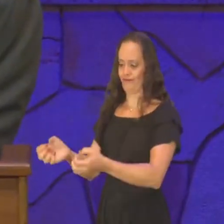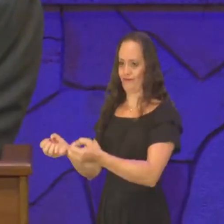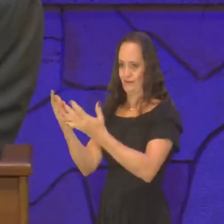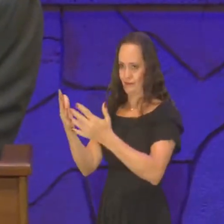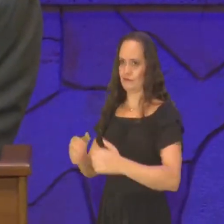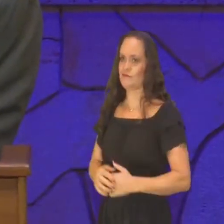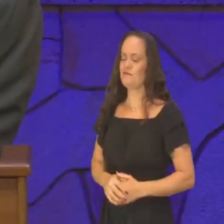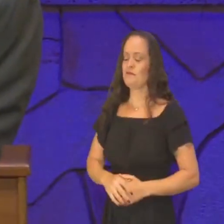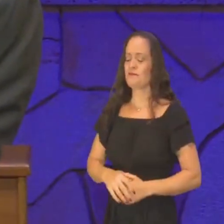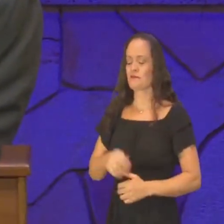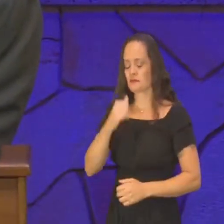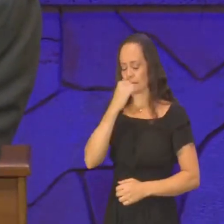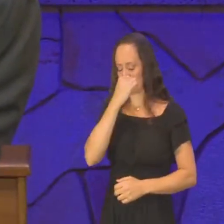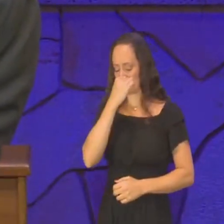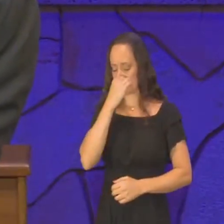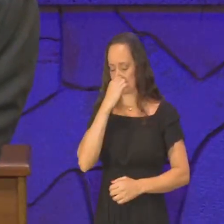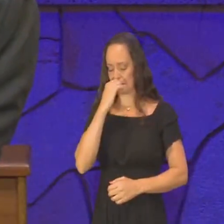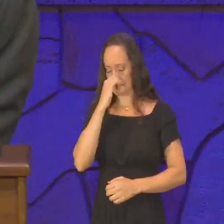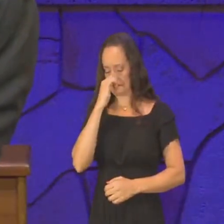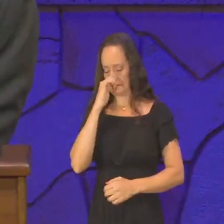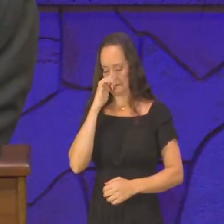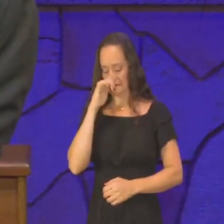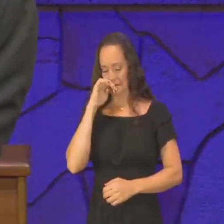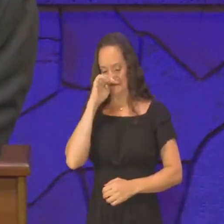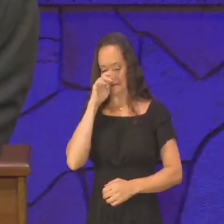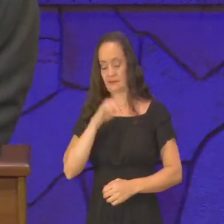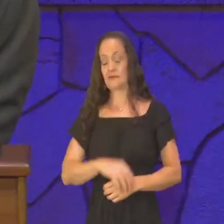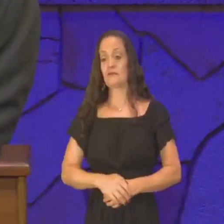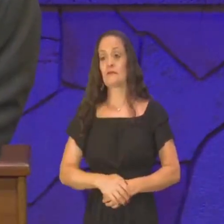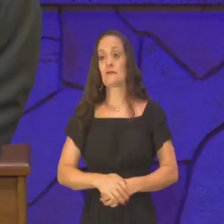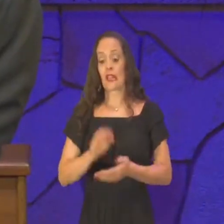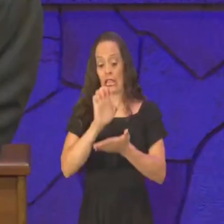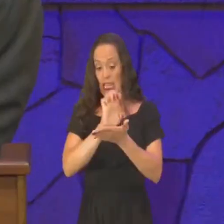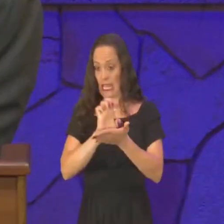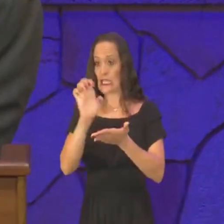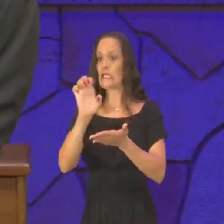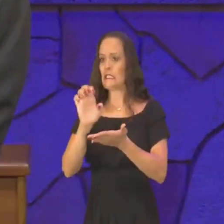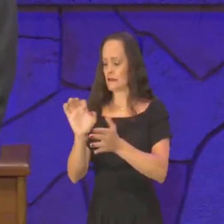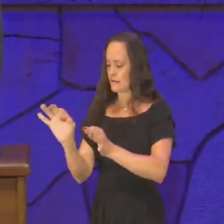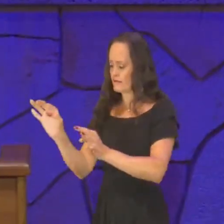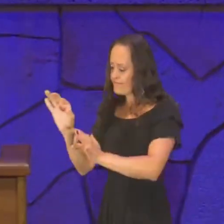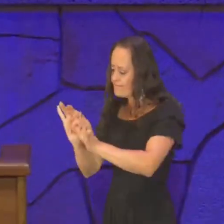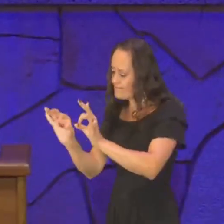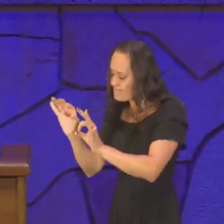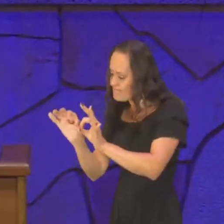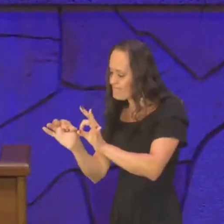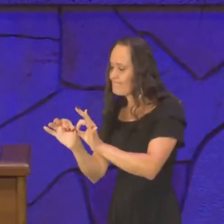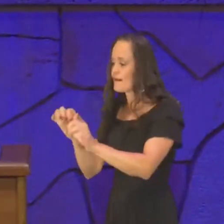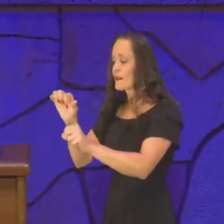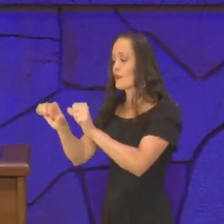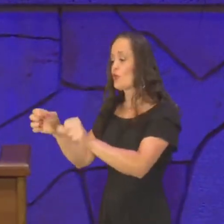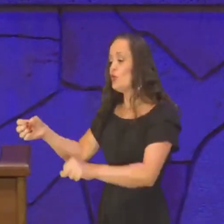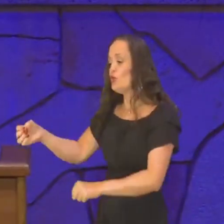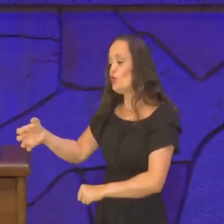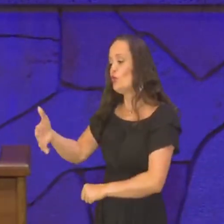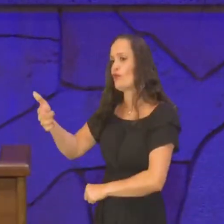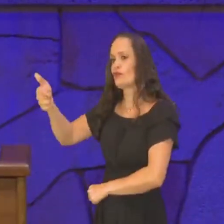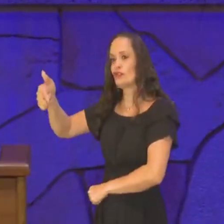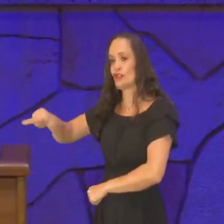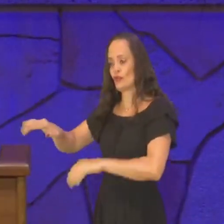nós encontramos: Elias restaurou o altar do Senhor que estava